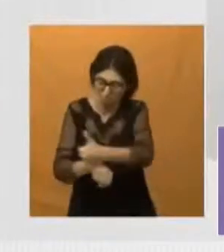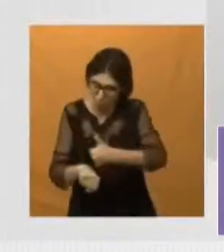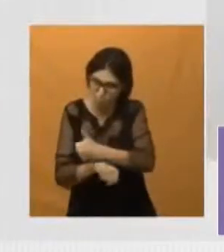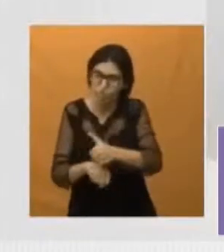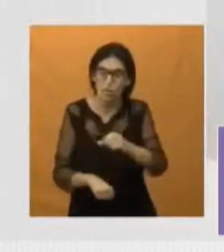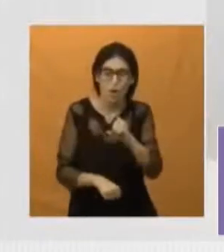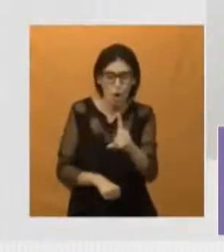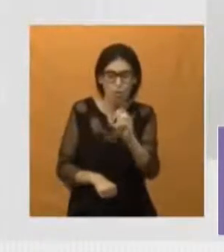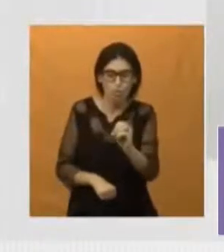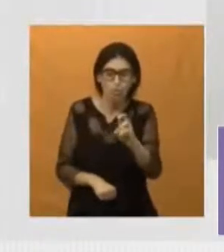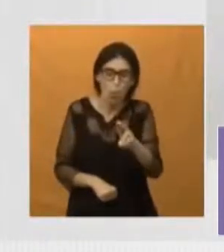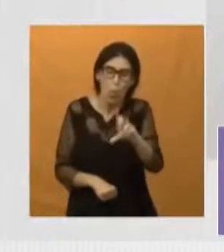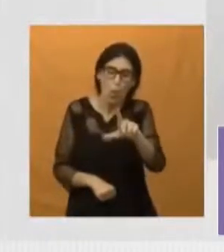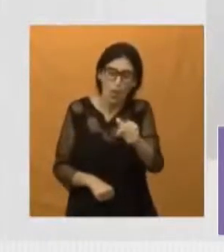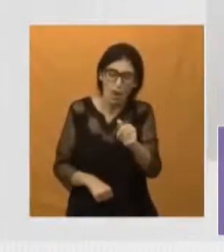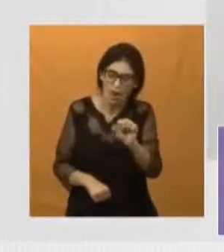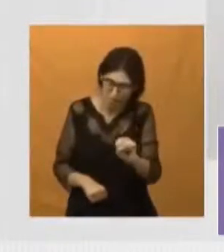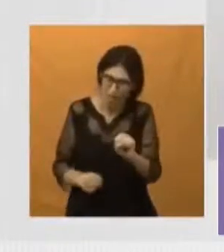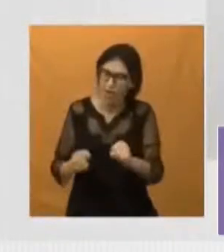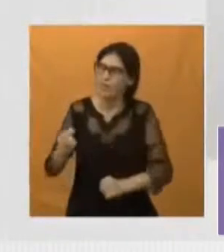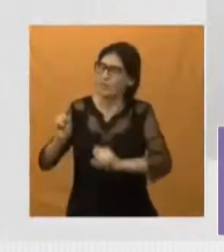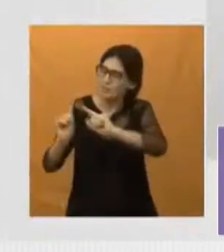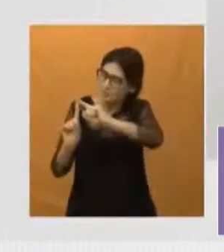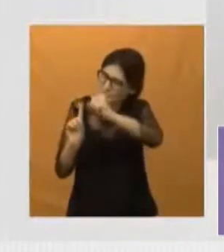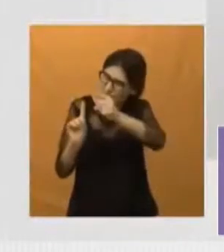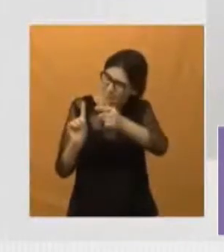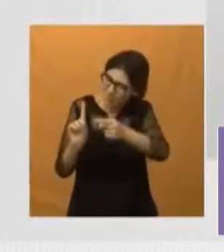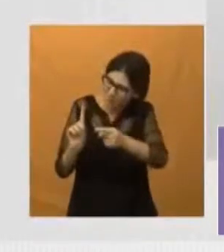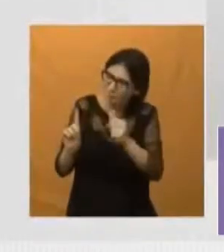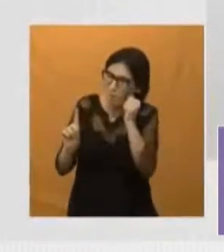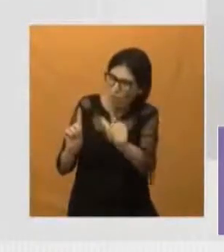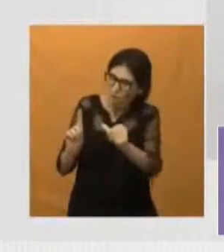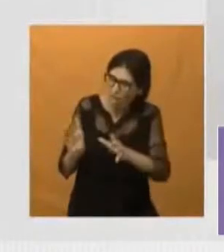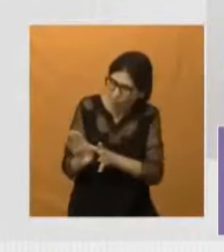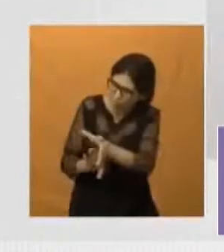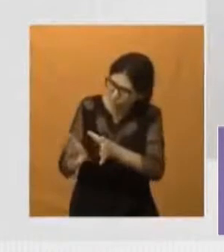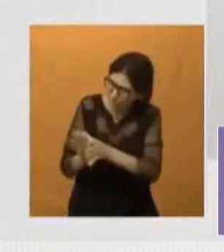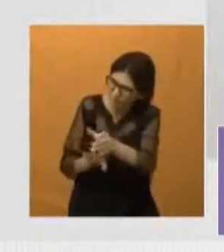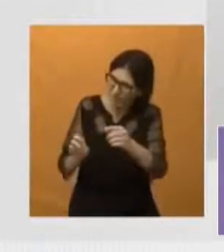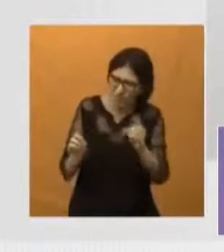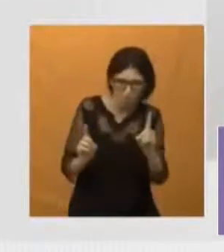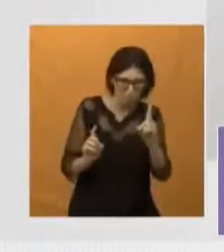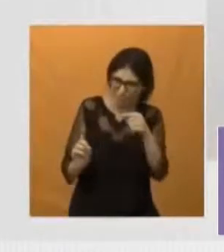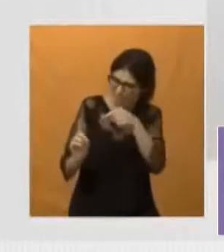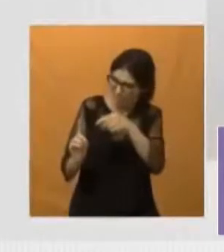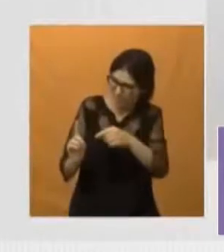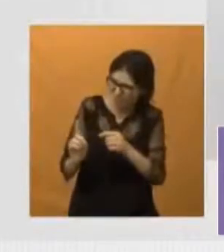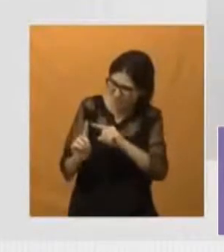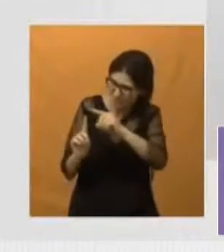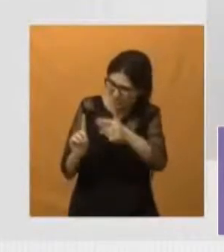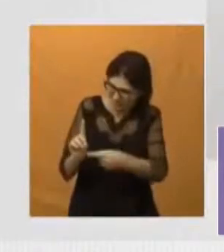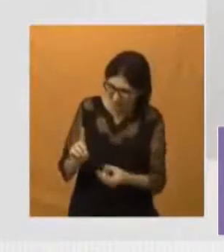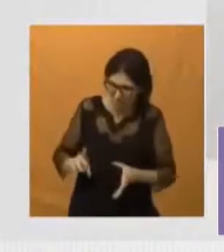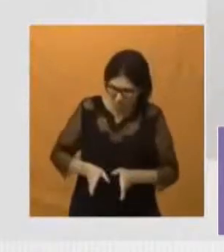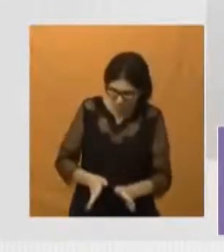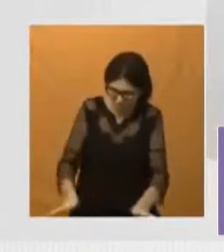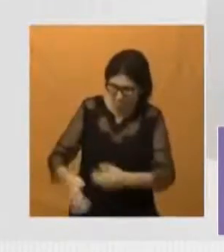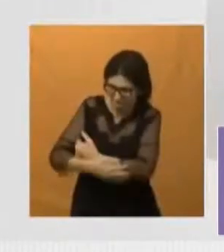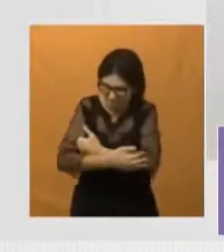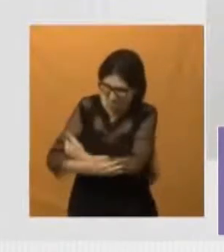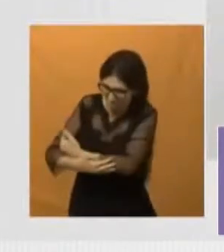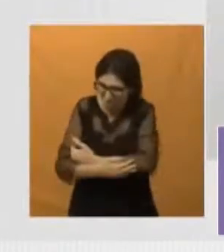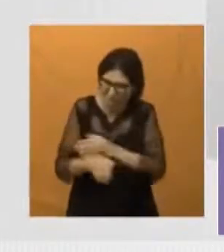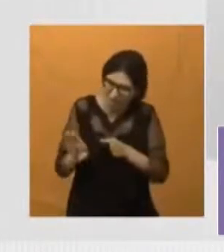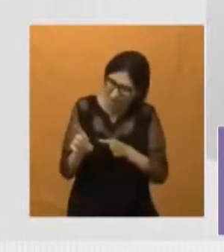período de trabalho de parto, parto e pós-parto imediato, sempre que solicitadas previamente pela parturiente, sem ônus e sem